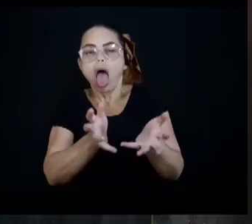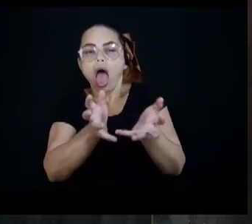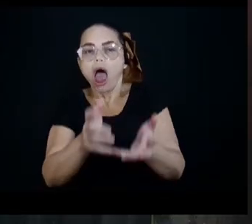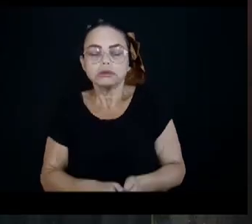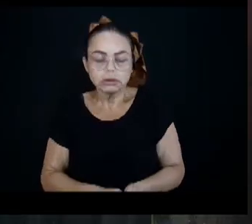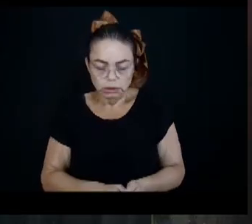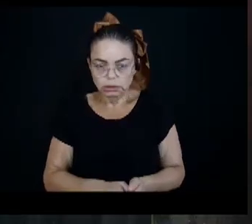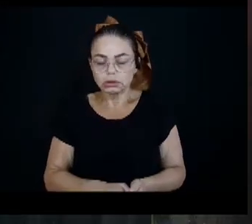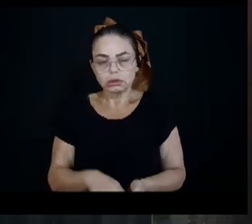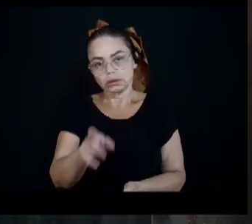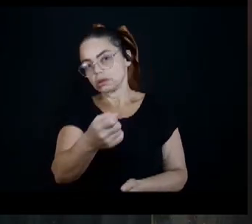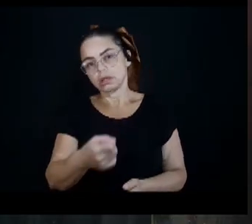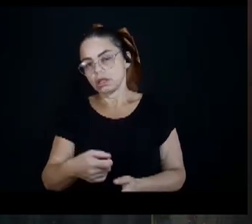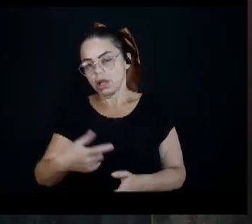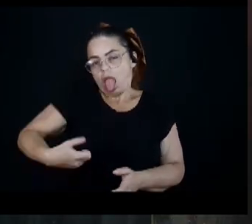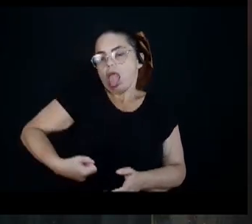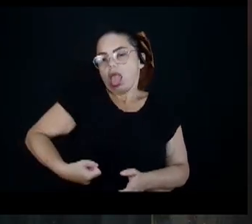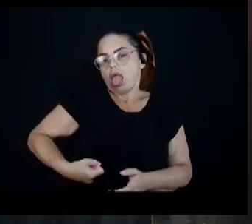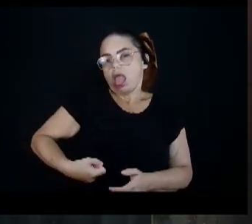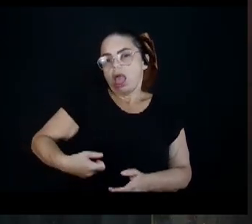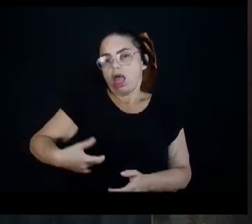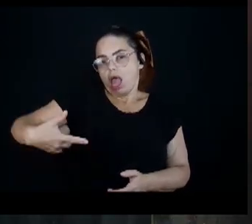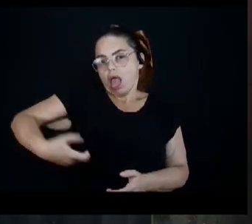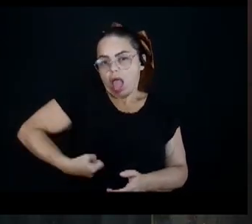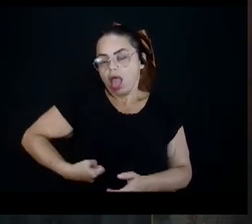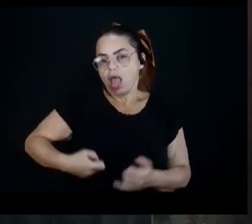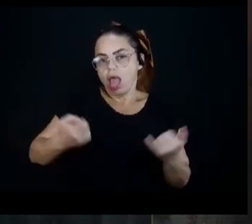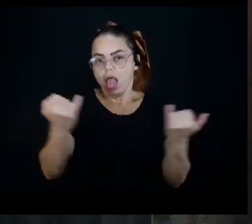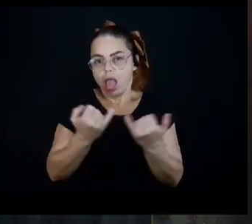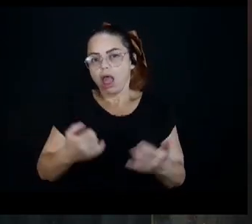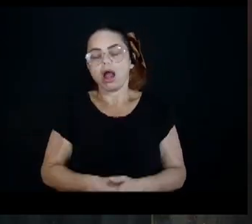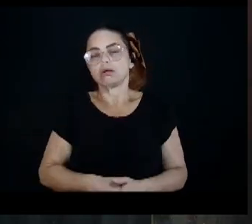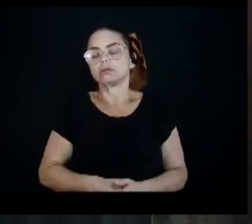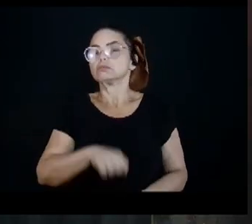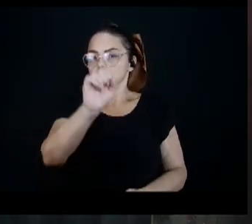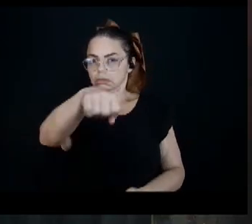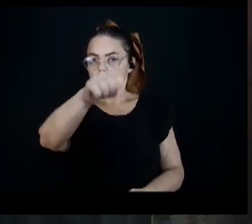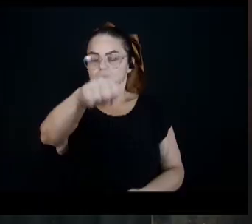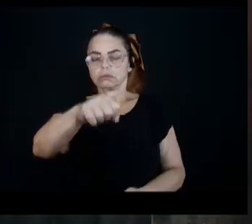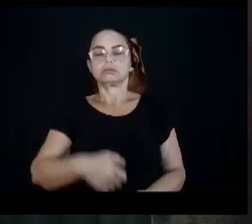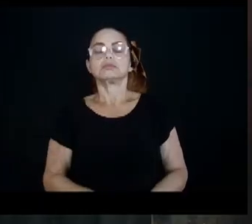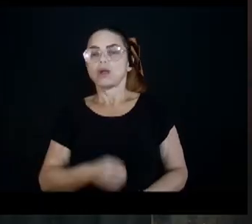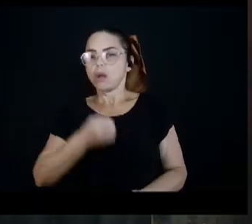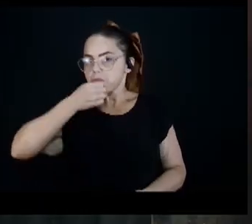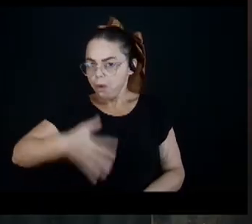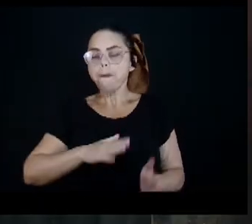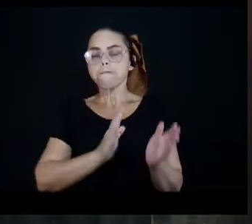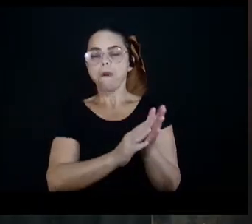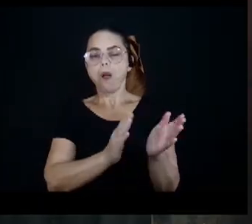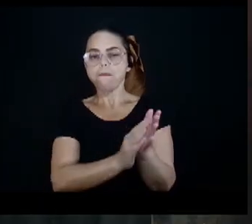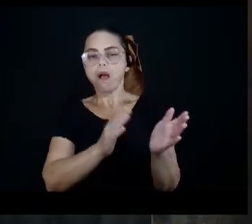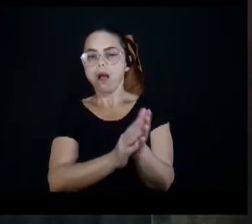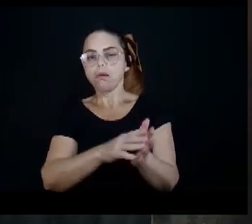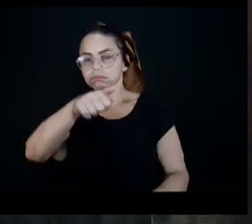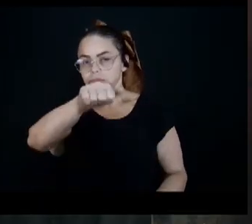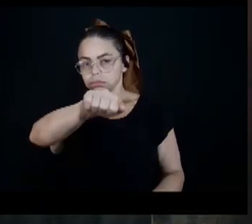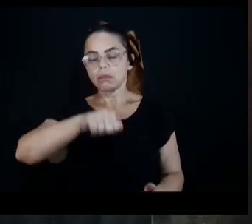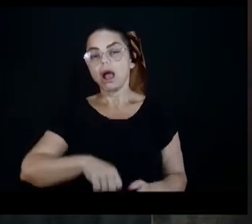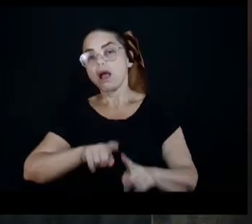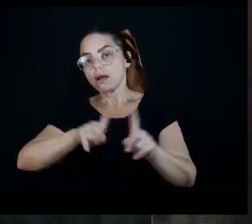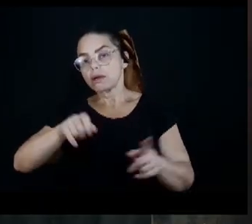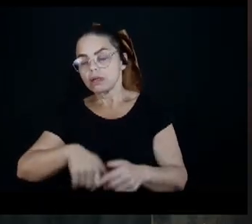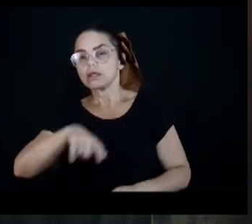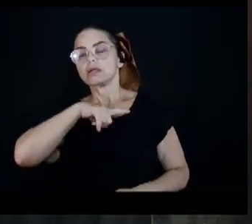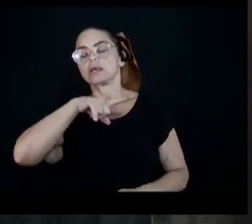seja ruim, ele é fantástico e cumpre o que ele se dispõe a fazer. Mas nós temos outras situações